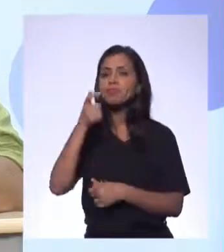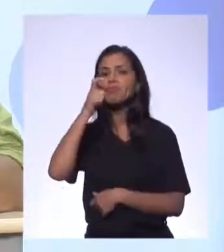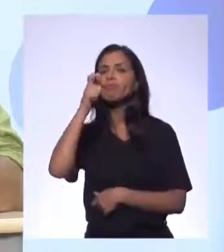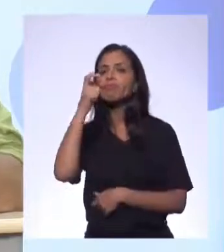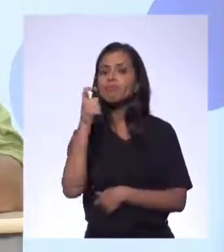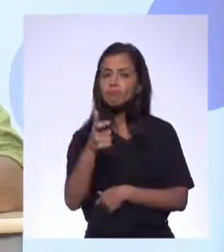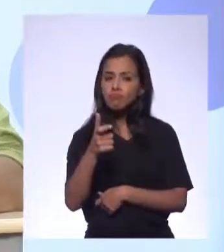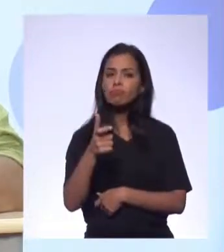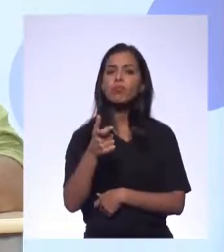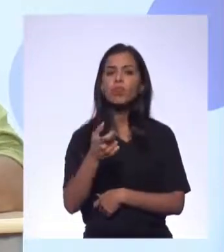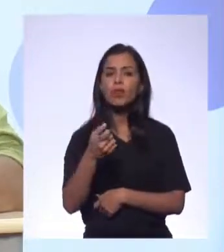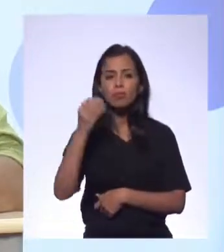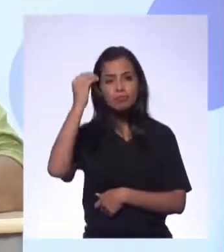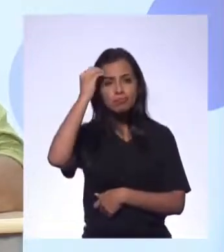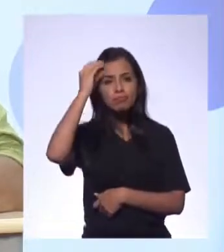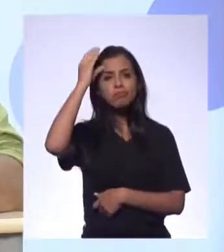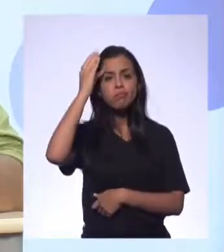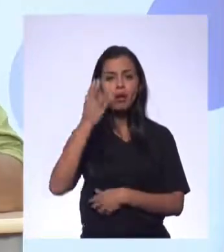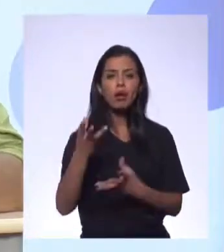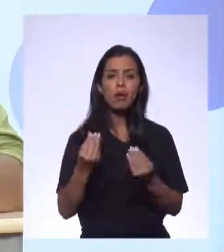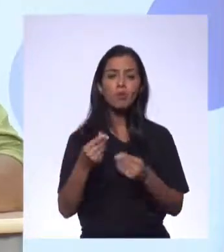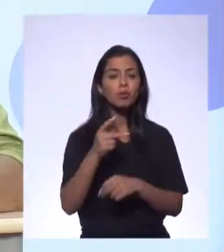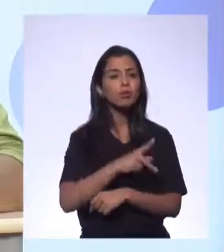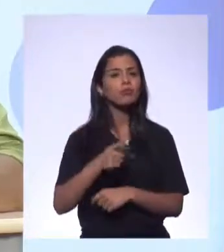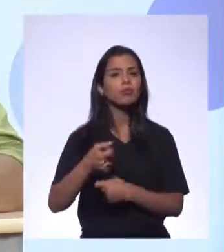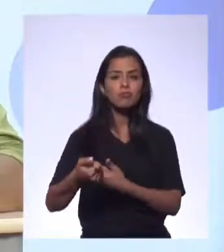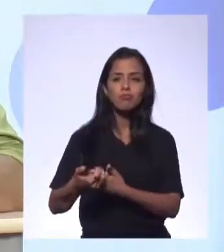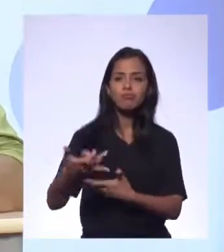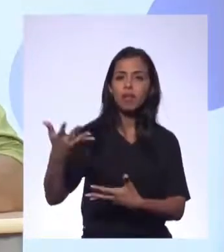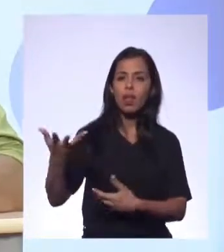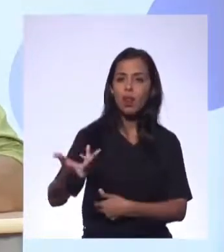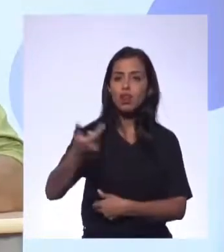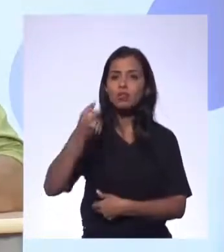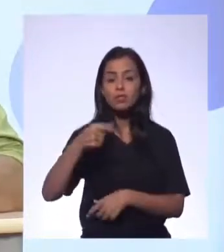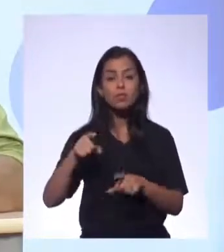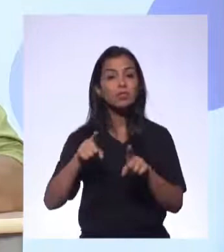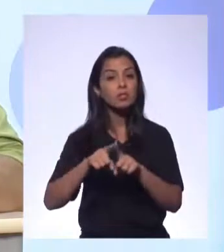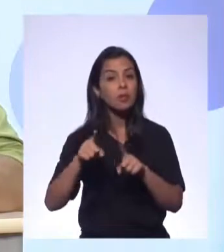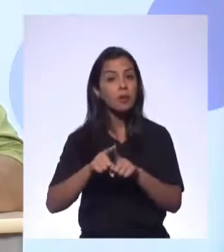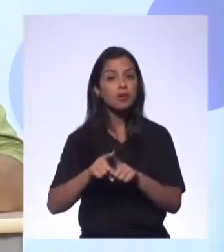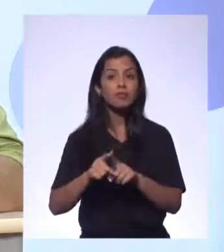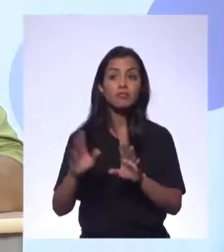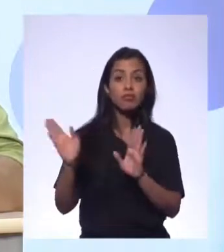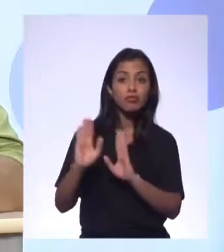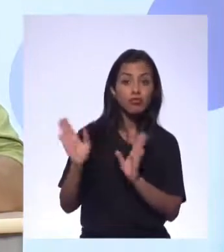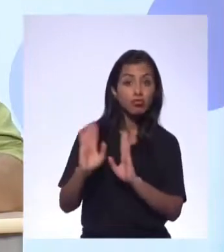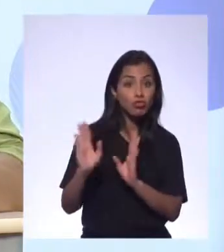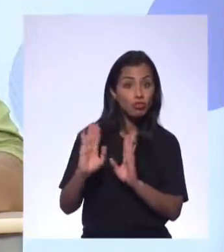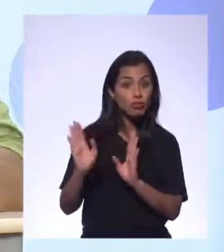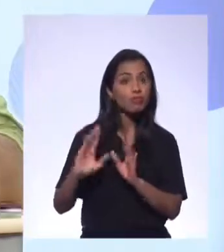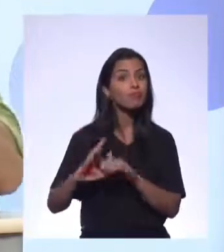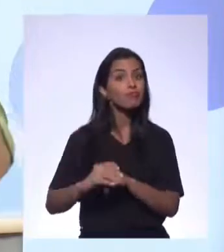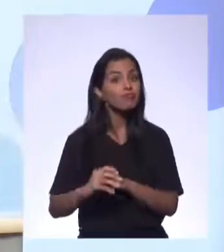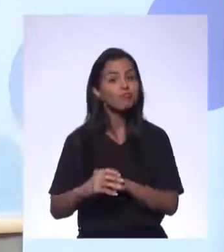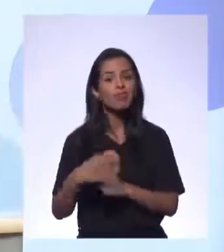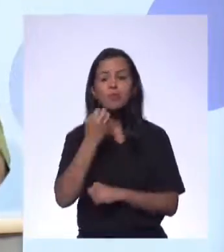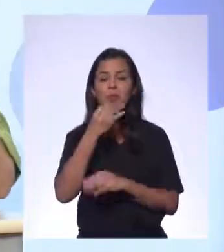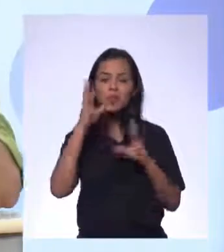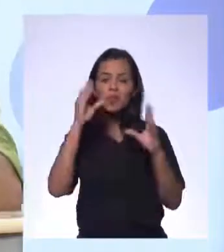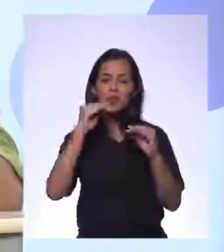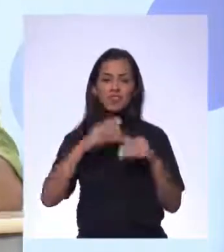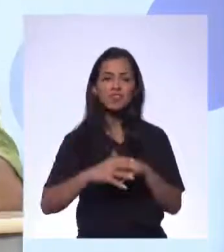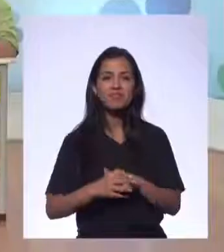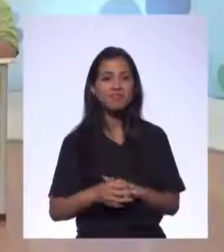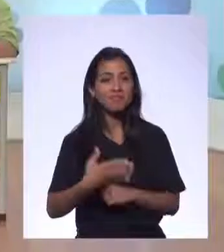interessante, né? Muito conhecimento, os professores estão aqui elogiando e já estão nos dando tchau e uma boa